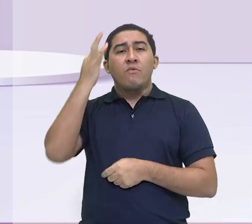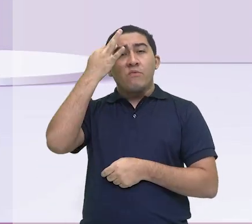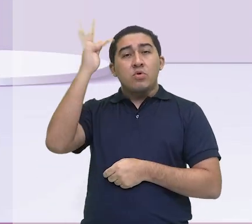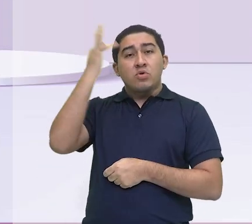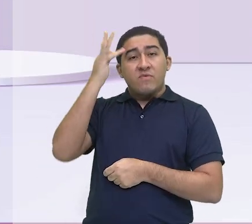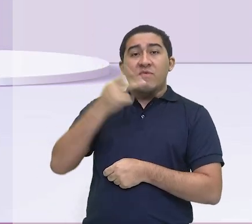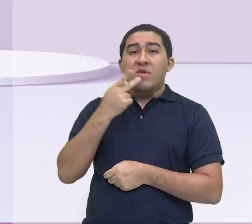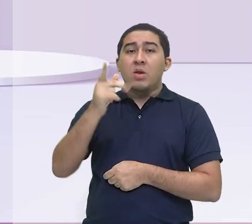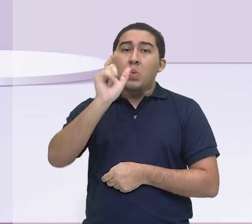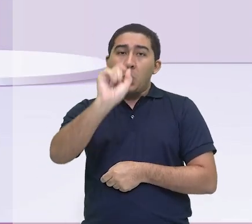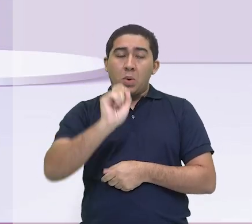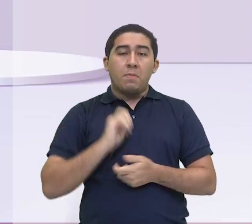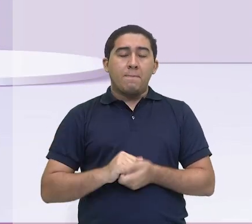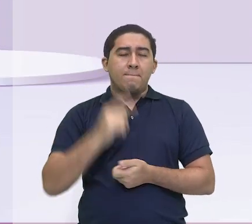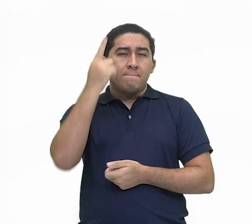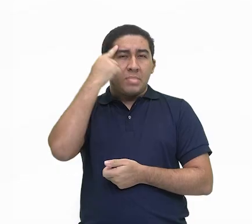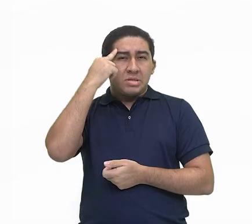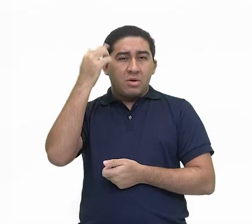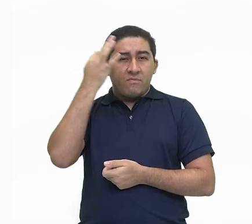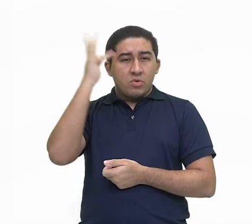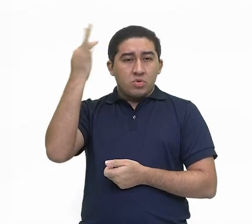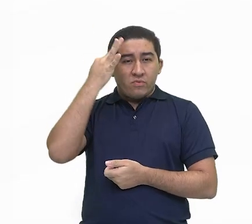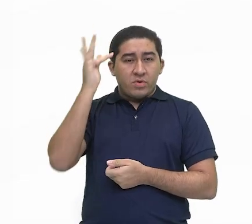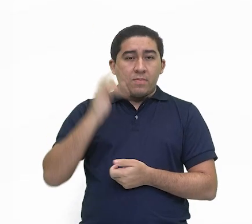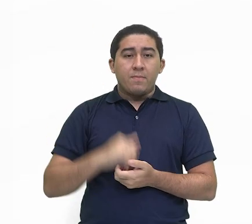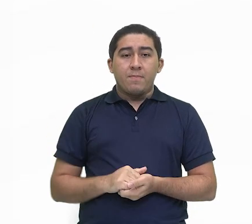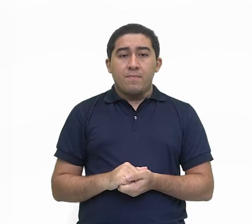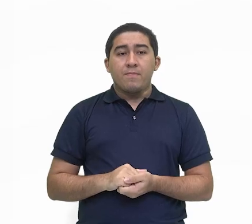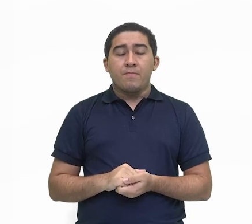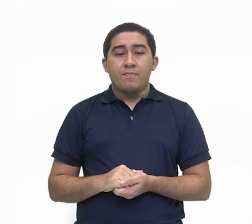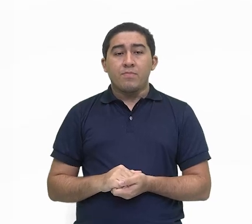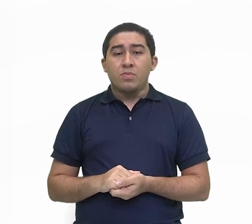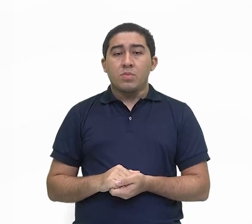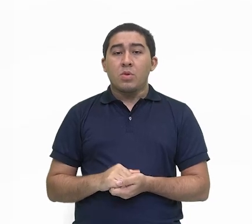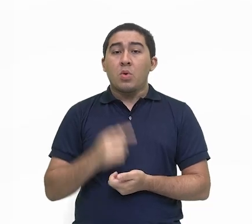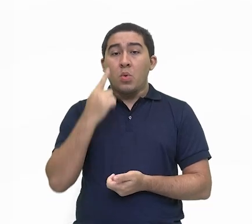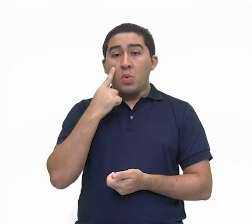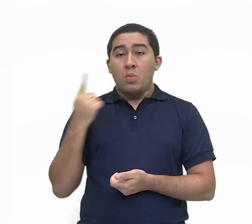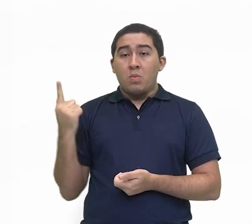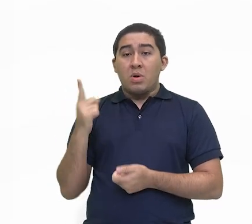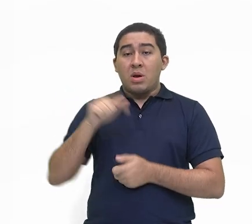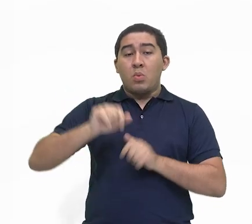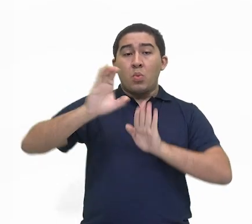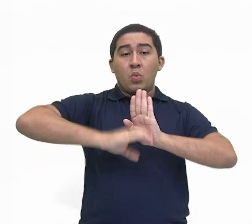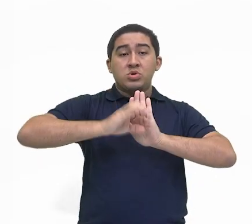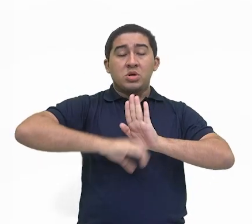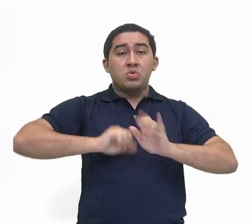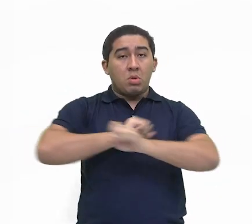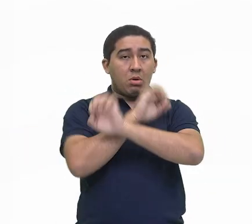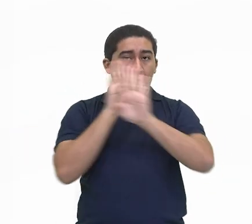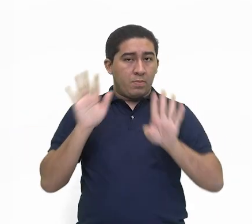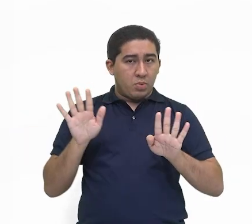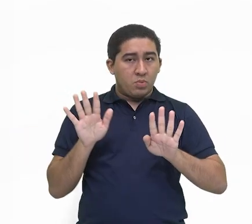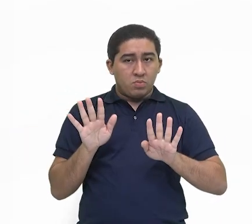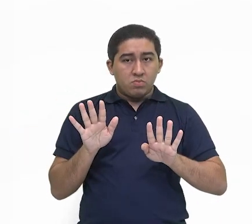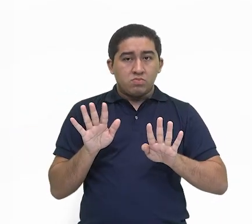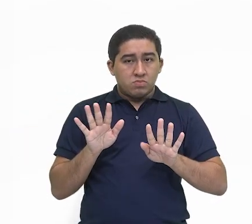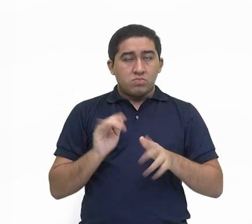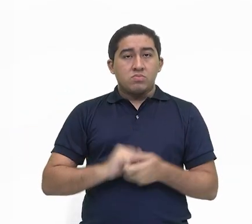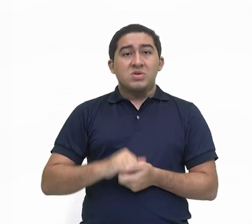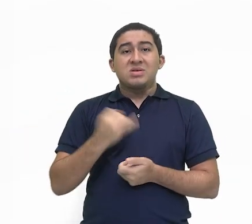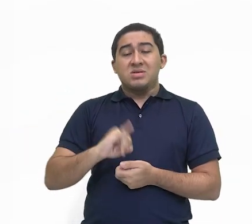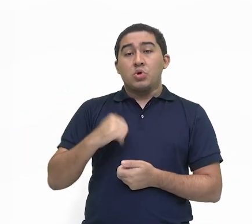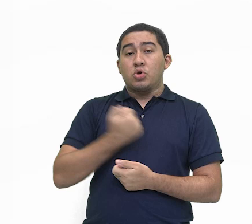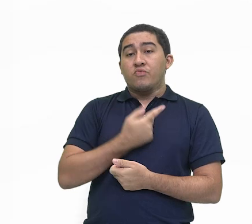isso? Vamos pensar um pouco filosoficamente aqui. O bem comum é um conceito que ele é amplo, né? Quando a gente